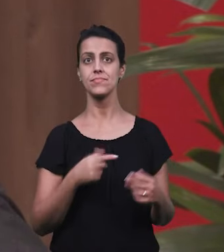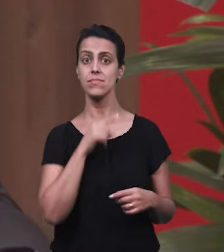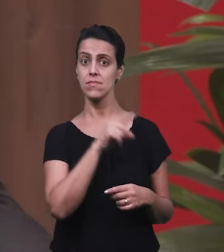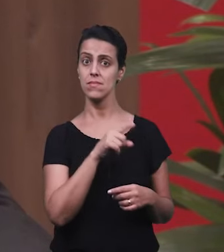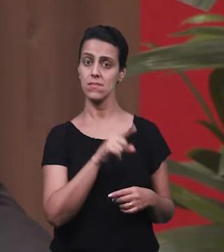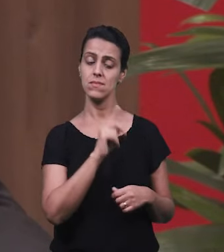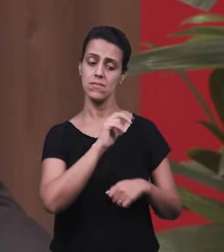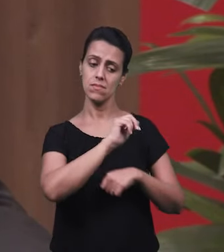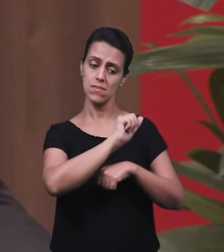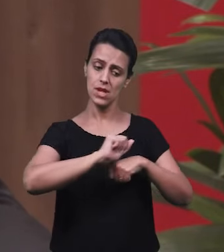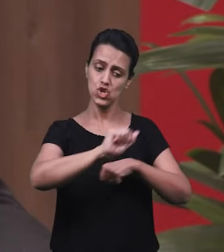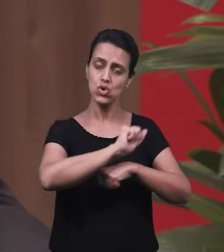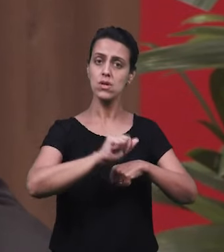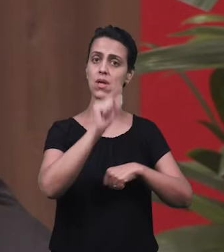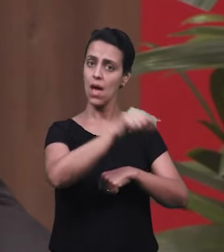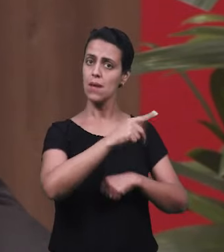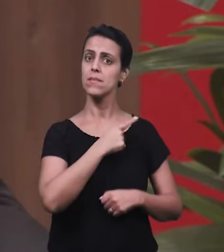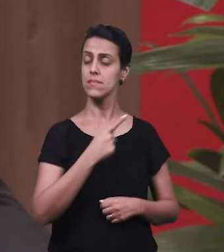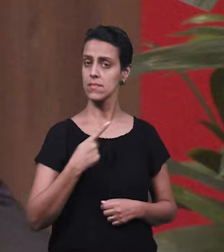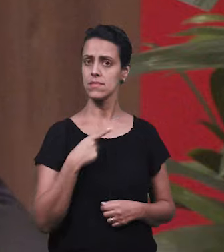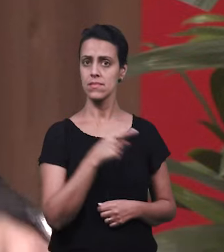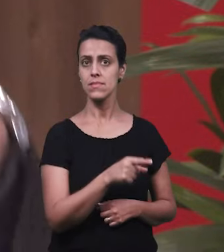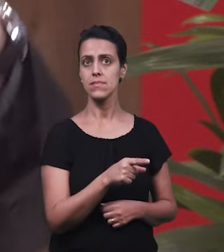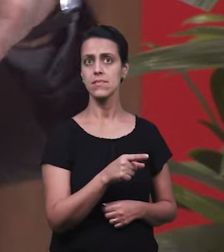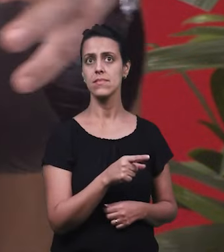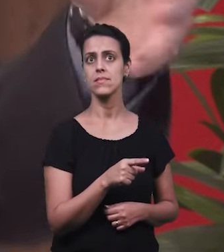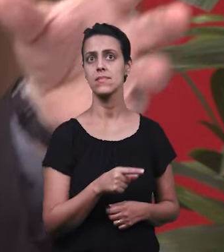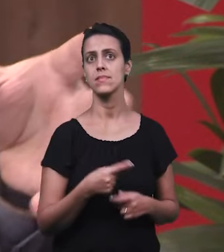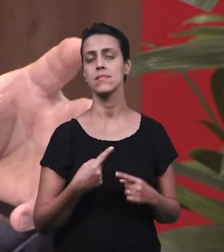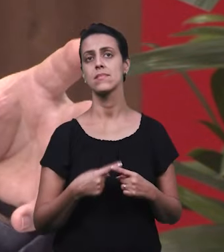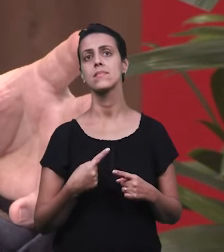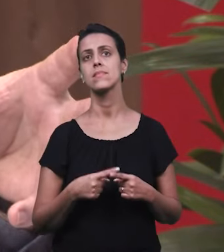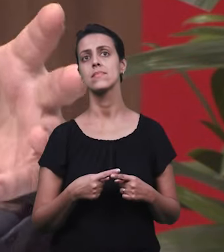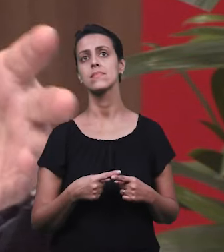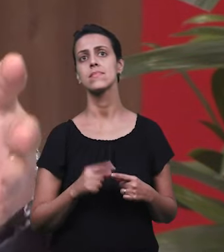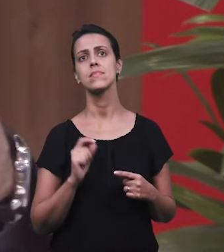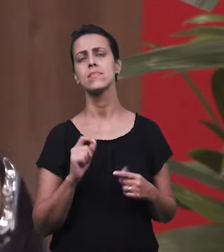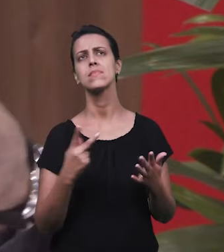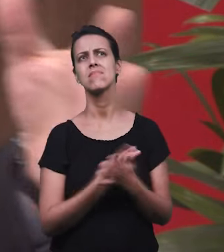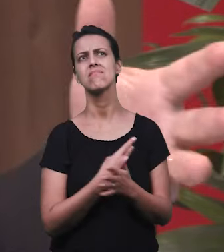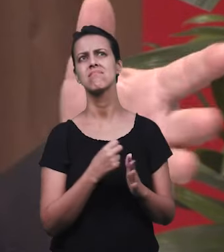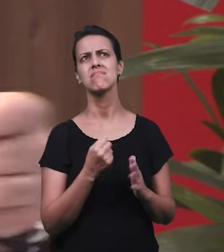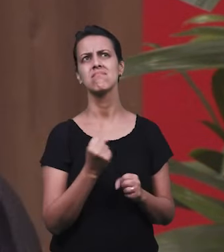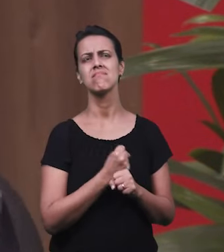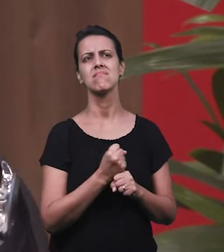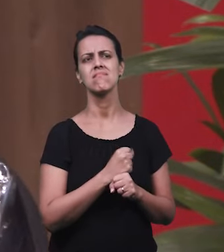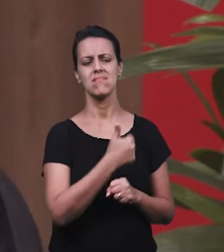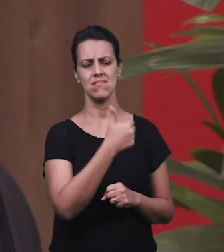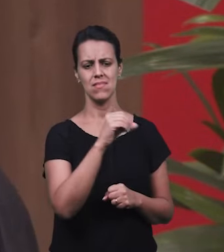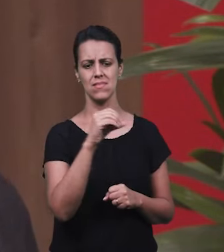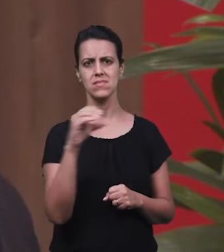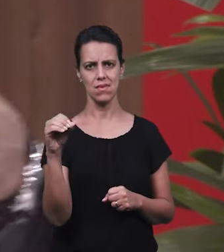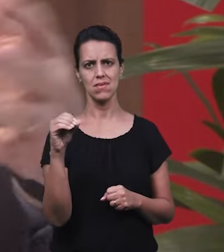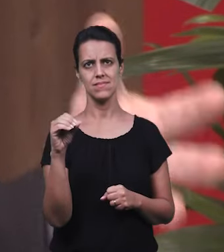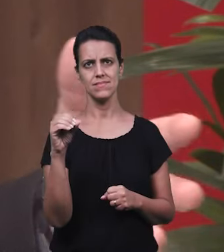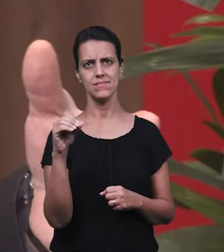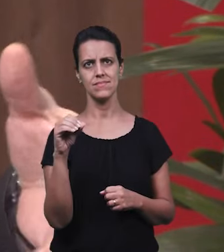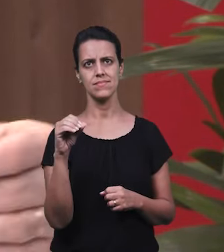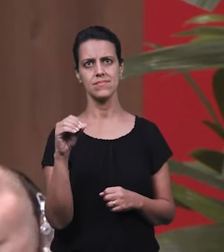de Antioquia e ele, porque houve a perseguição ali no ano 100